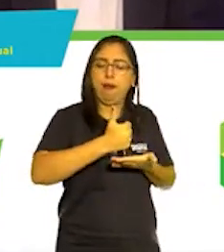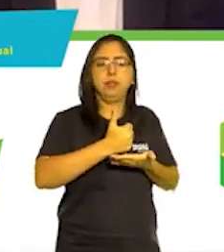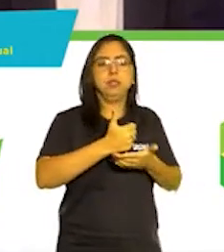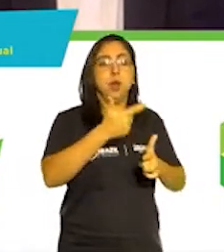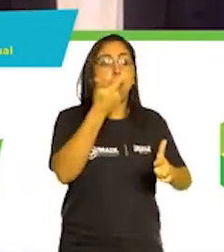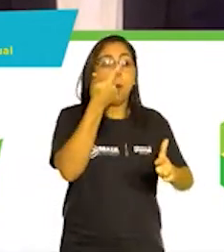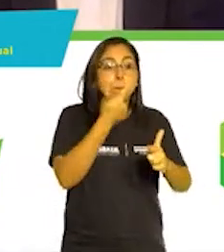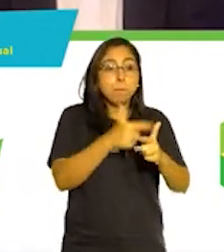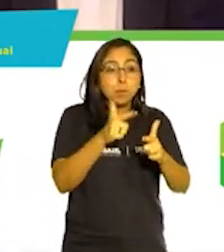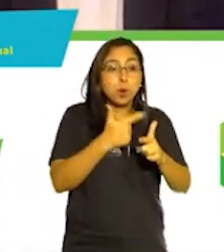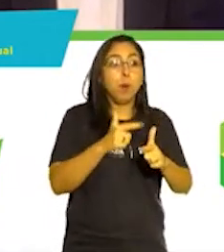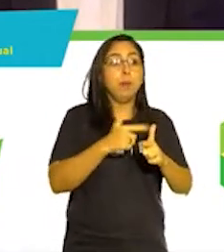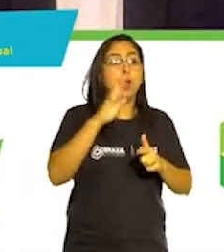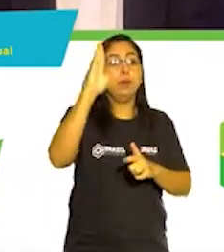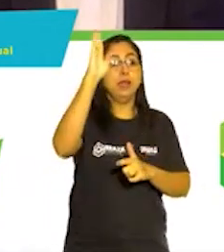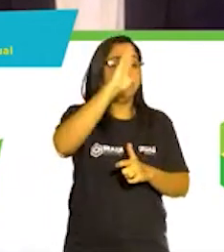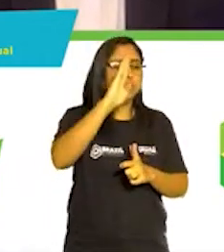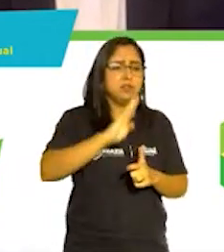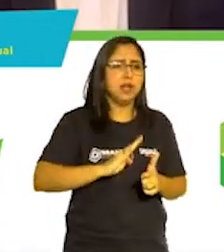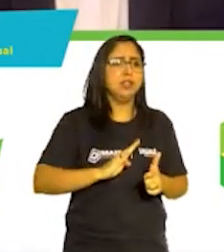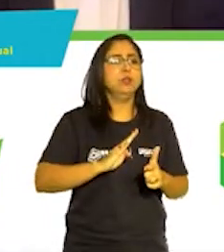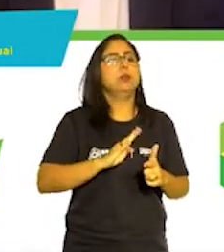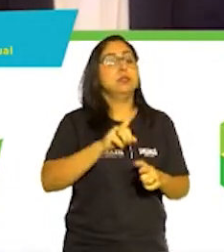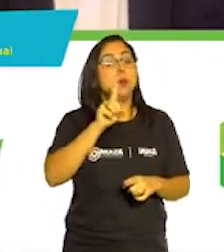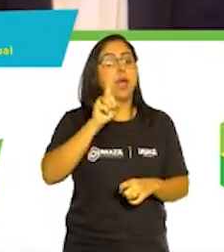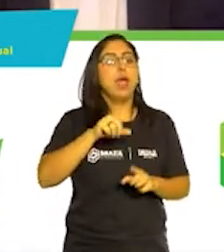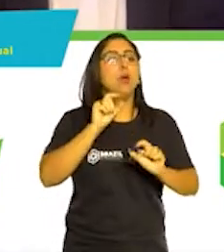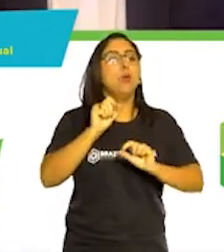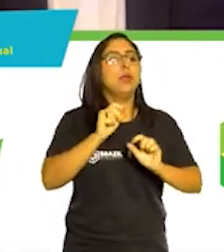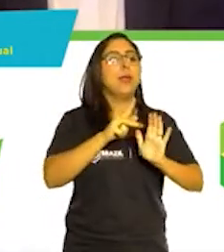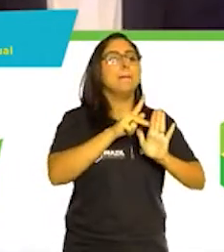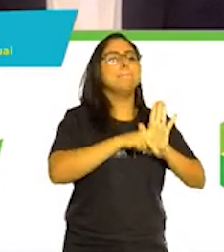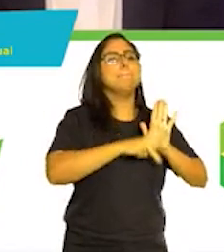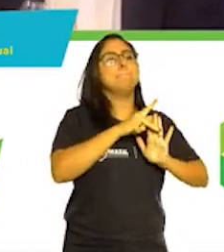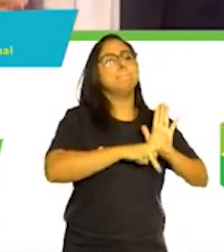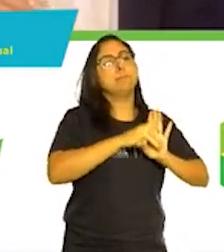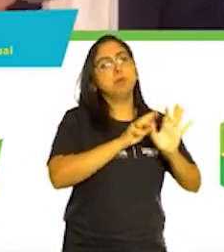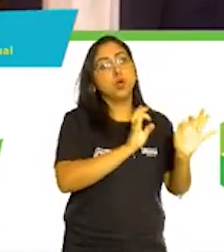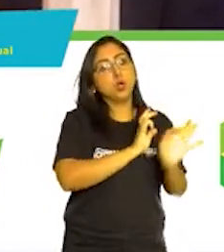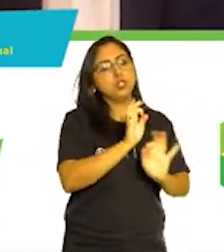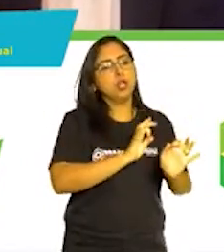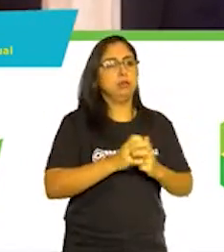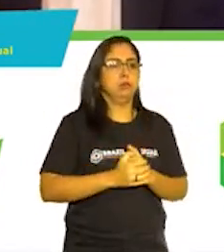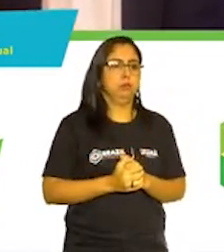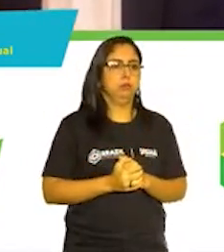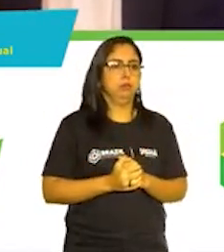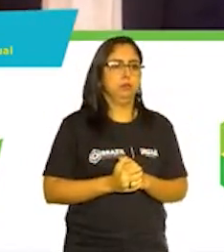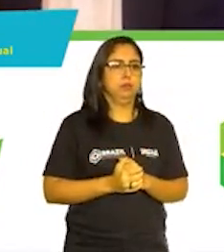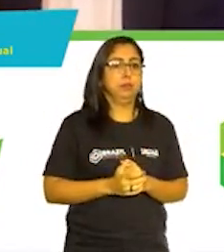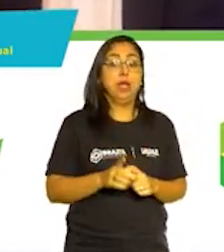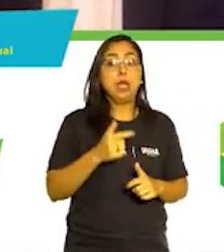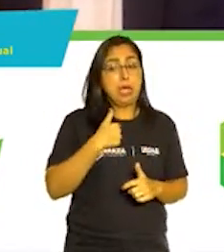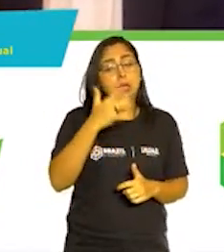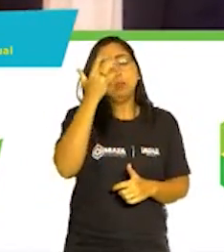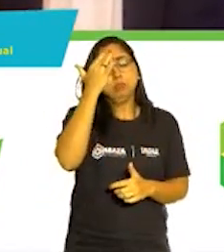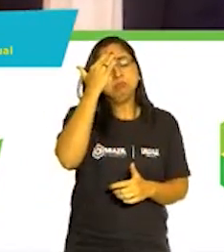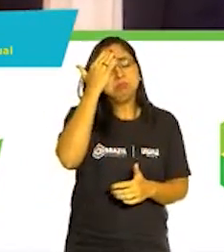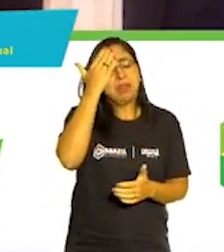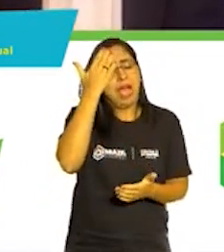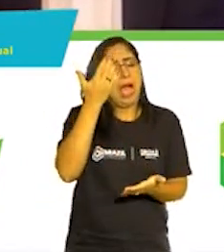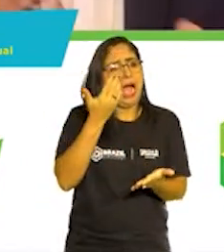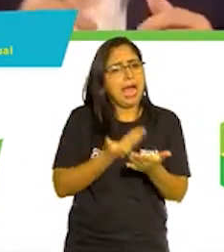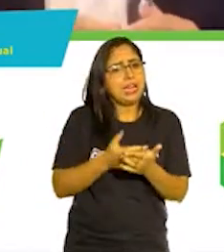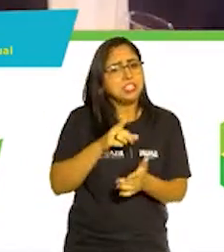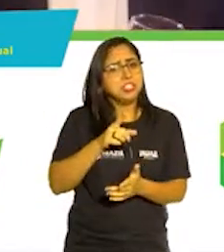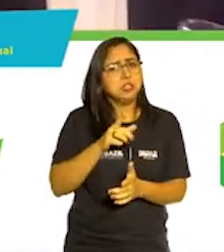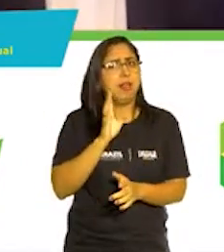é, como a Helena colocou, é projeto. Quer dizer, eu até acharia legal a gente